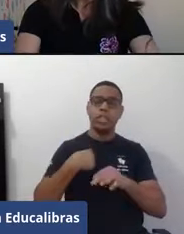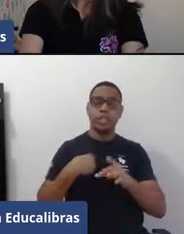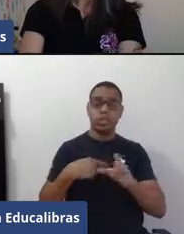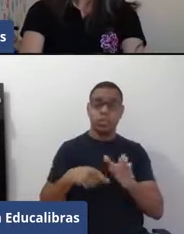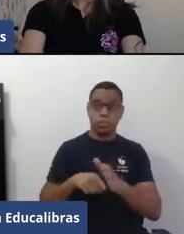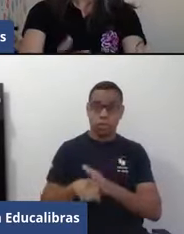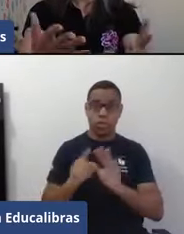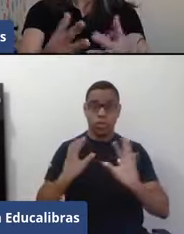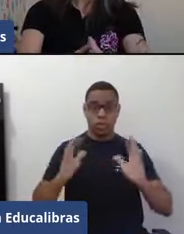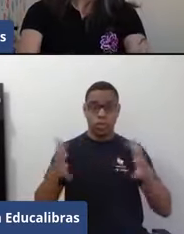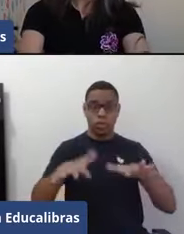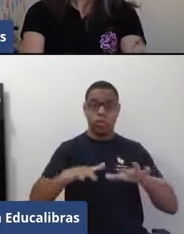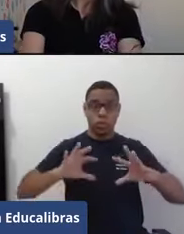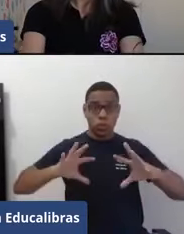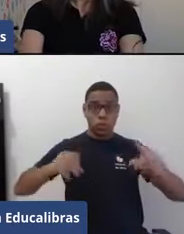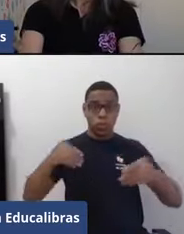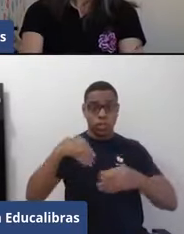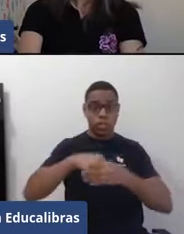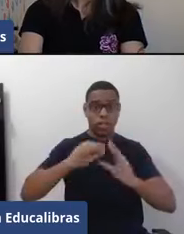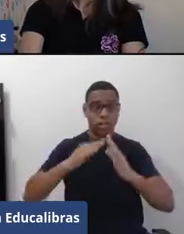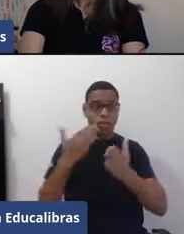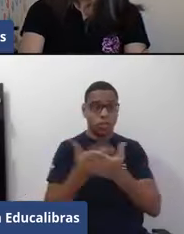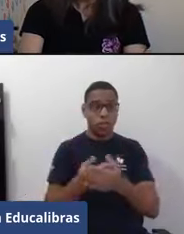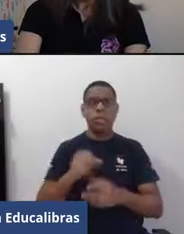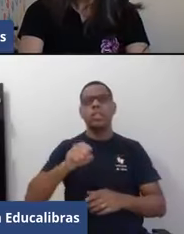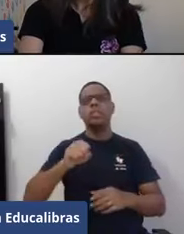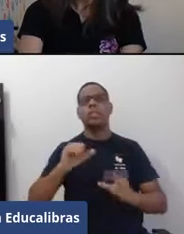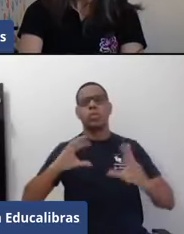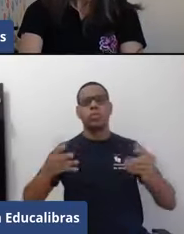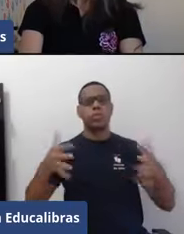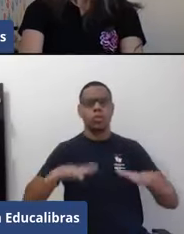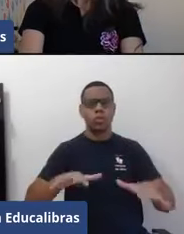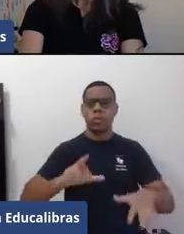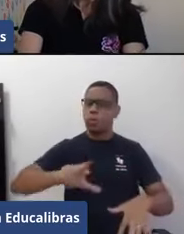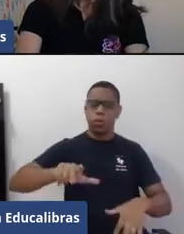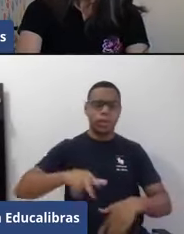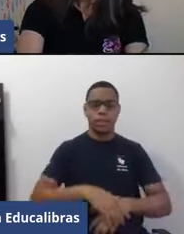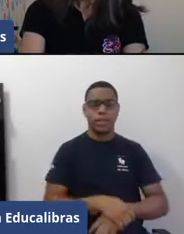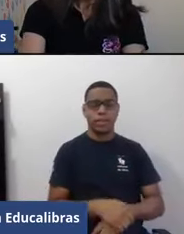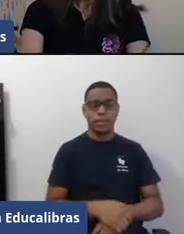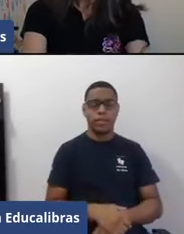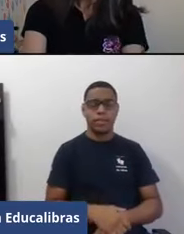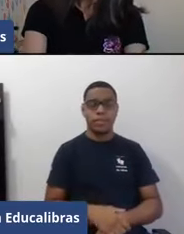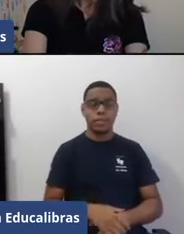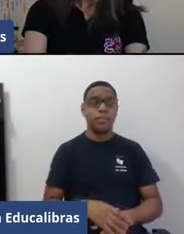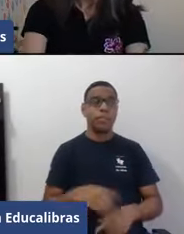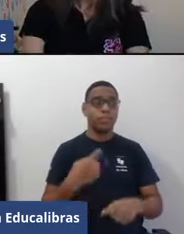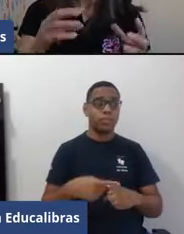para todos da escola, né? O pessoal fala, claro que é. Não é. Porque existem